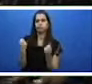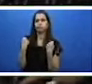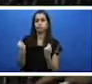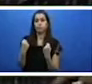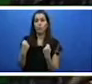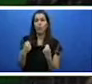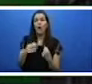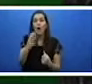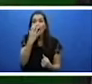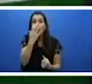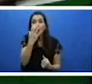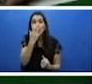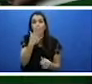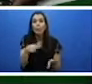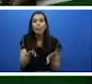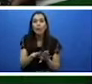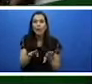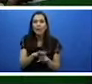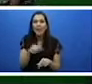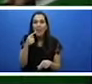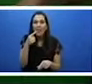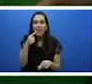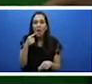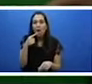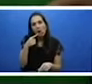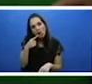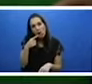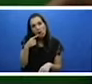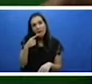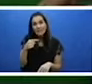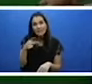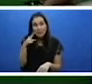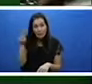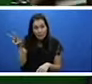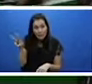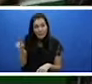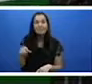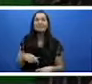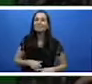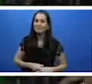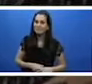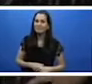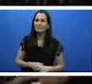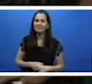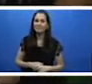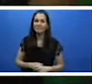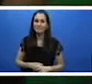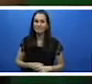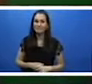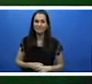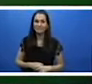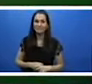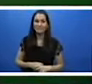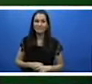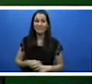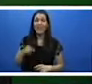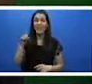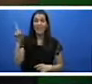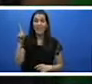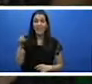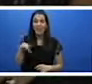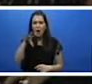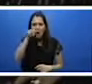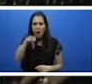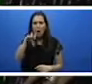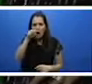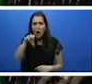cães ficam com a língua de fora. Vocês já observaram quem tem cão em casa? Olha lá. E eles respiram mais